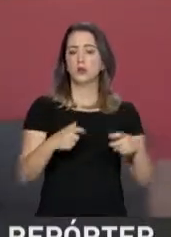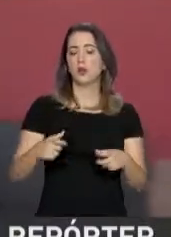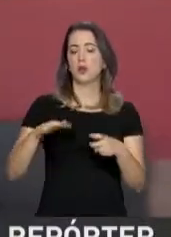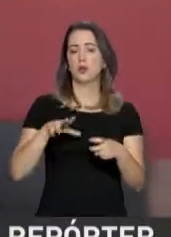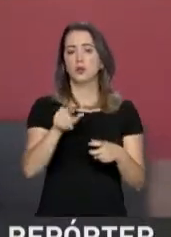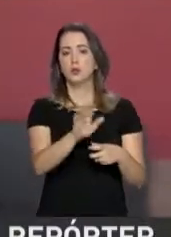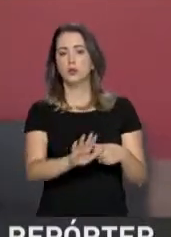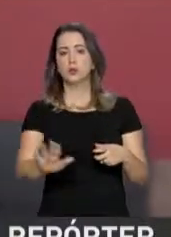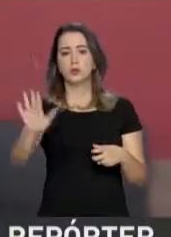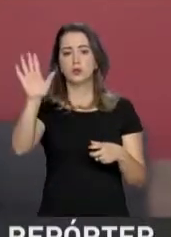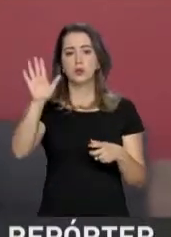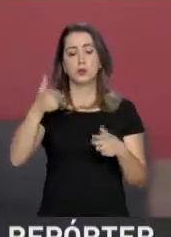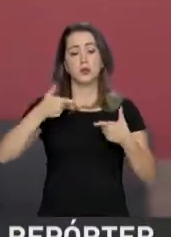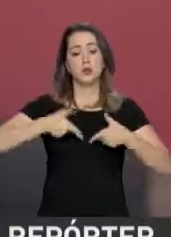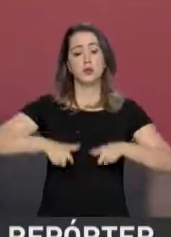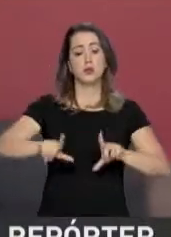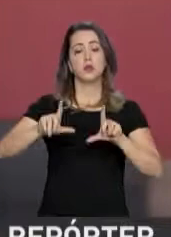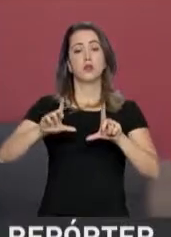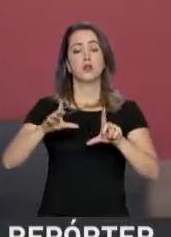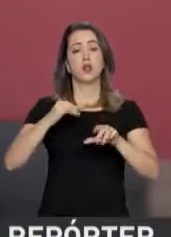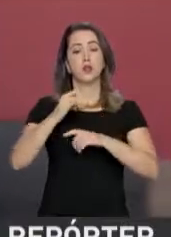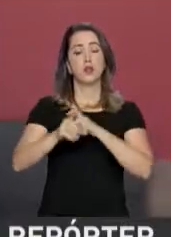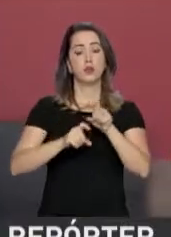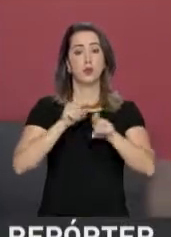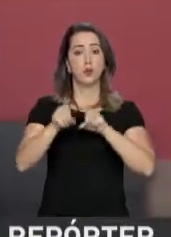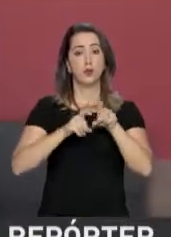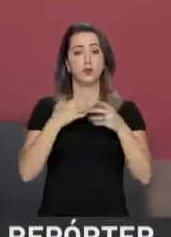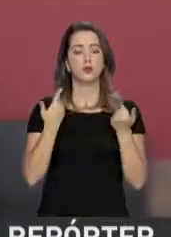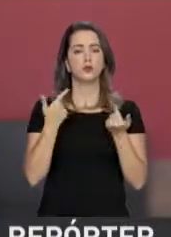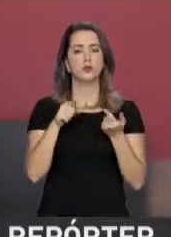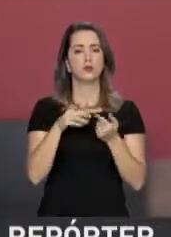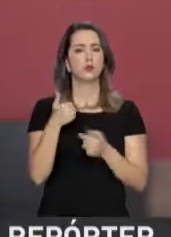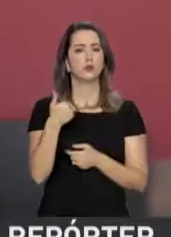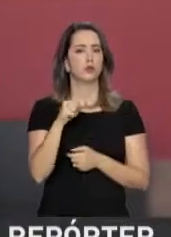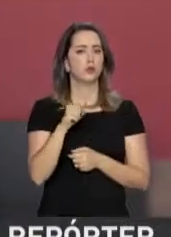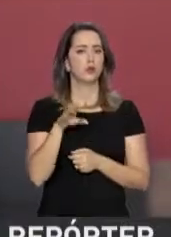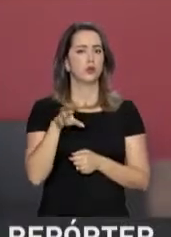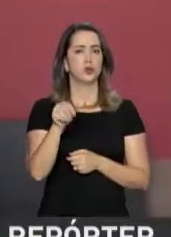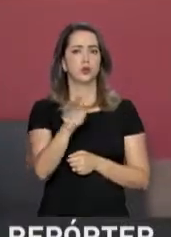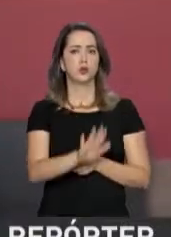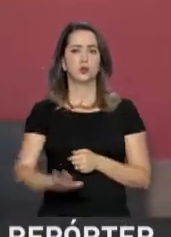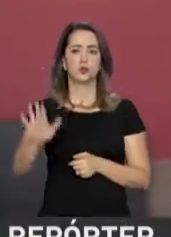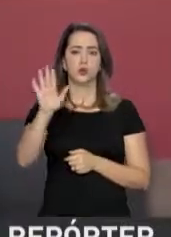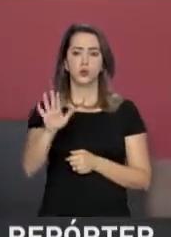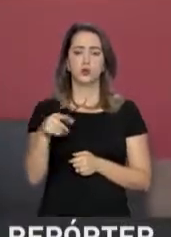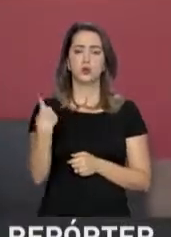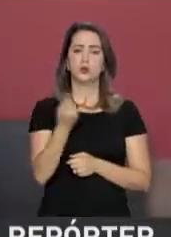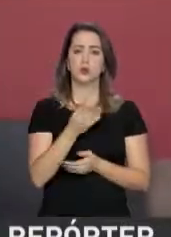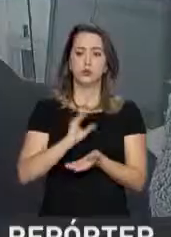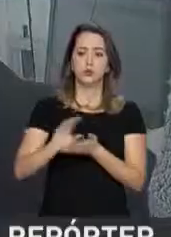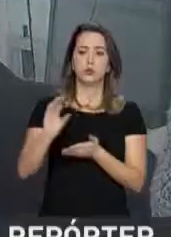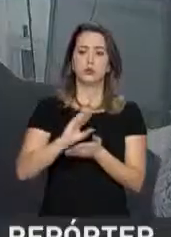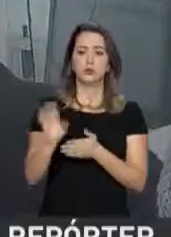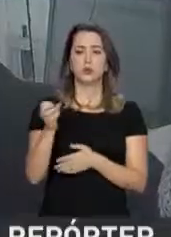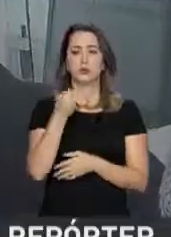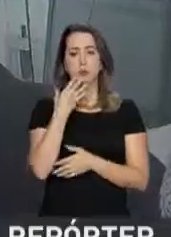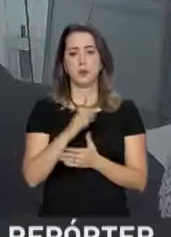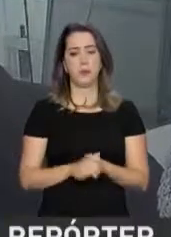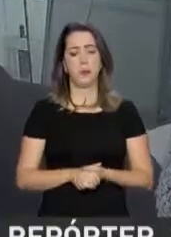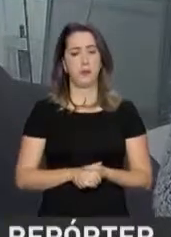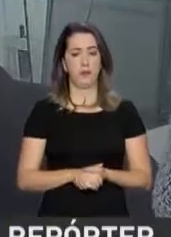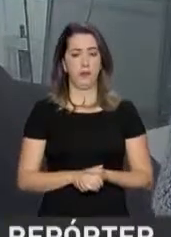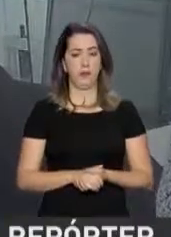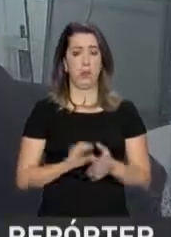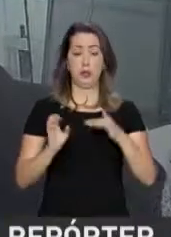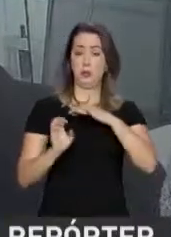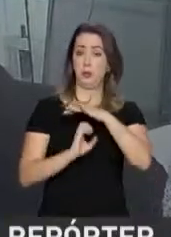para atendimento certificado digital que vai totalizar e 18 então a operação que está investindo bem micro e pequenas